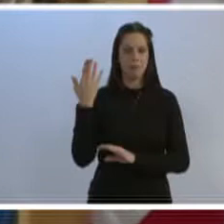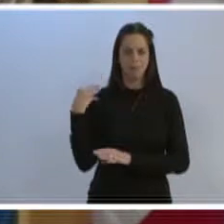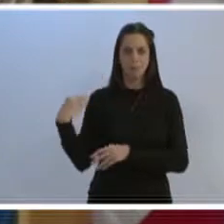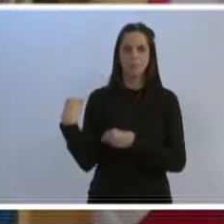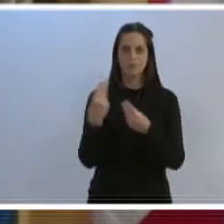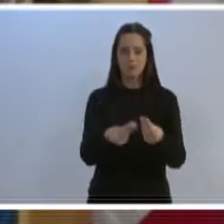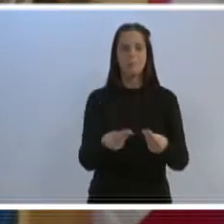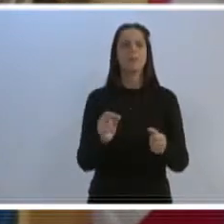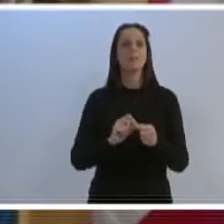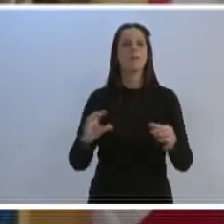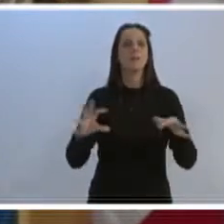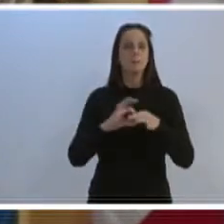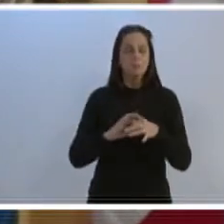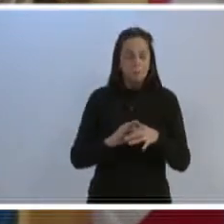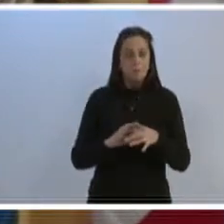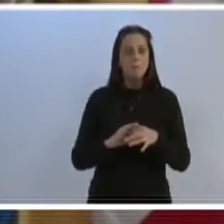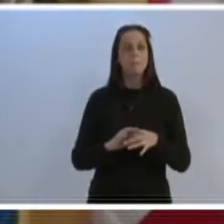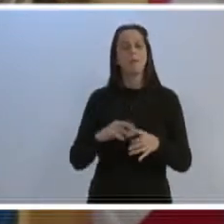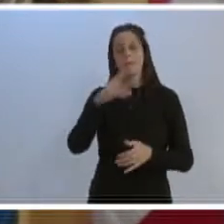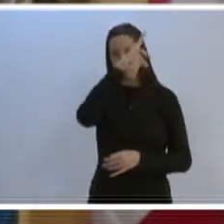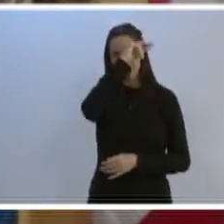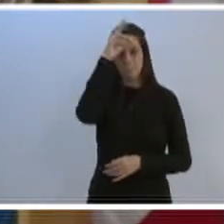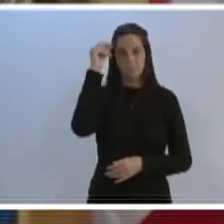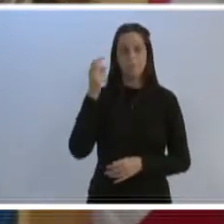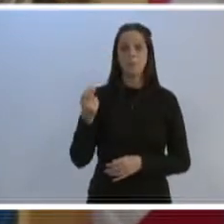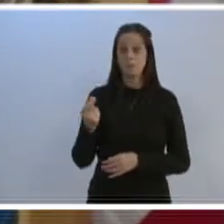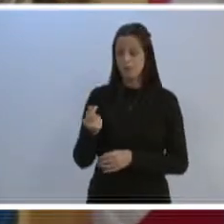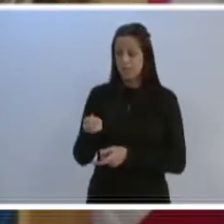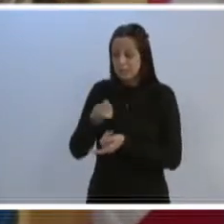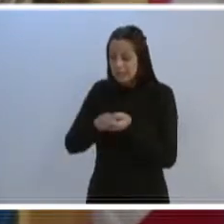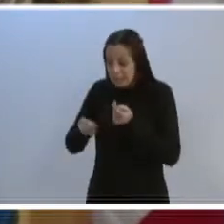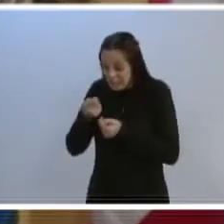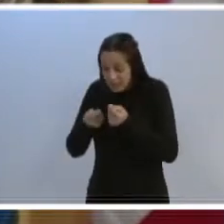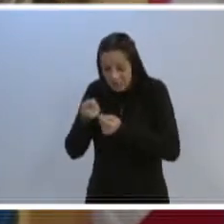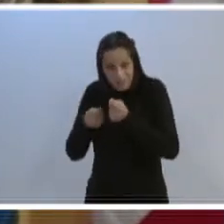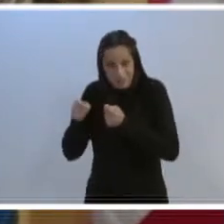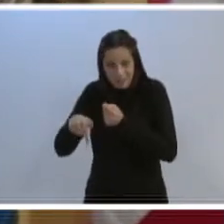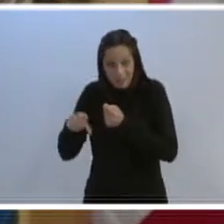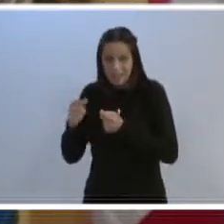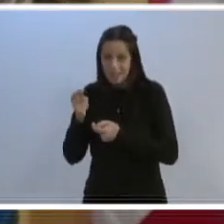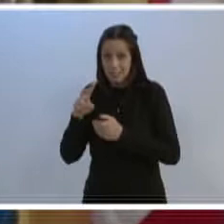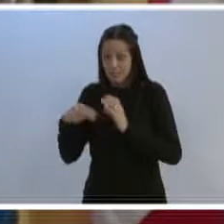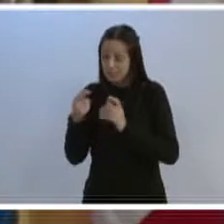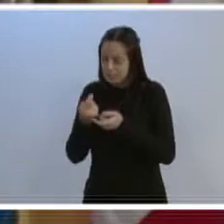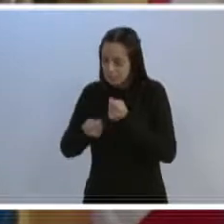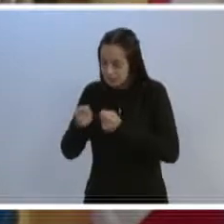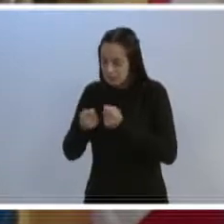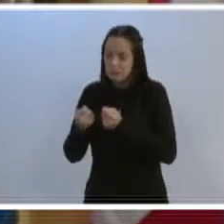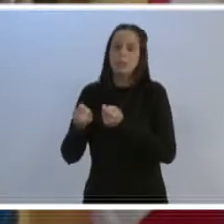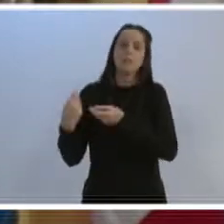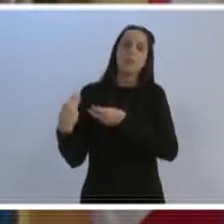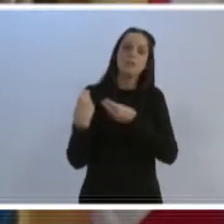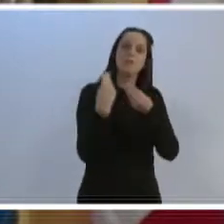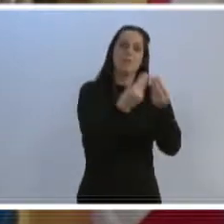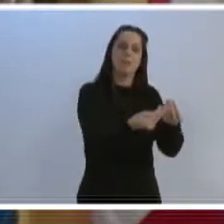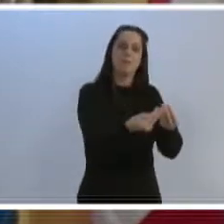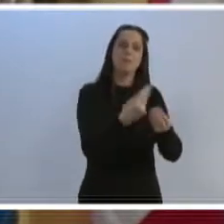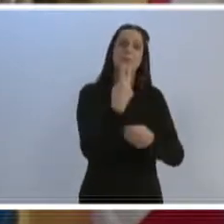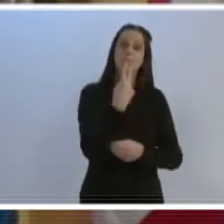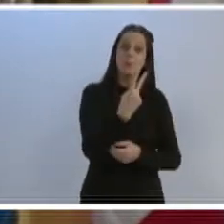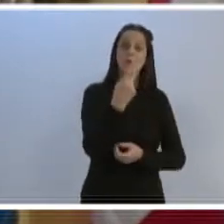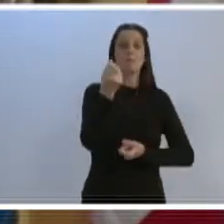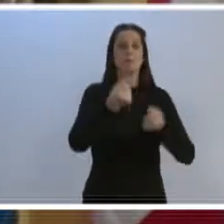convênio em parceria com a prefeitura de recurso economizado desta casa fizemos doação de dois veículos